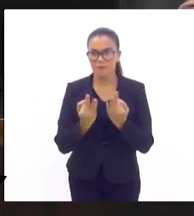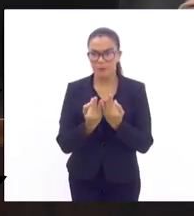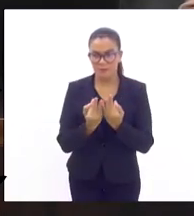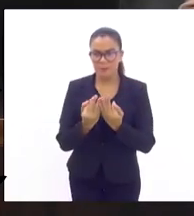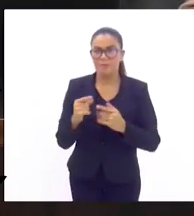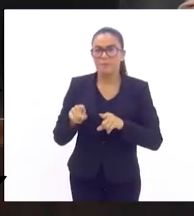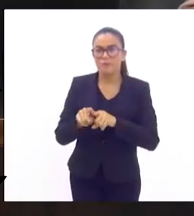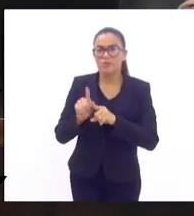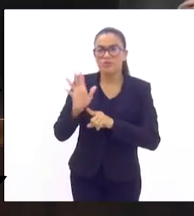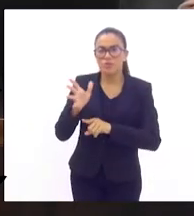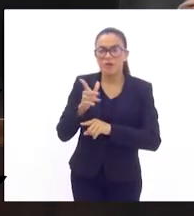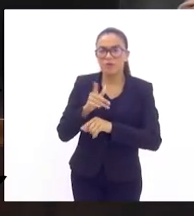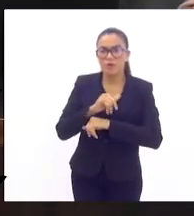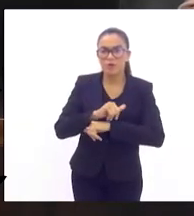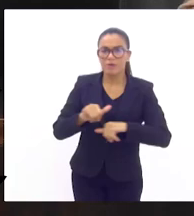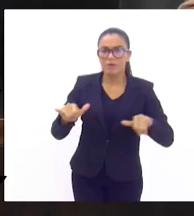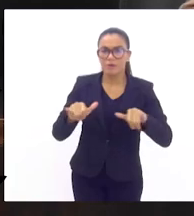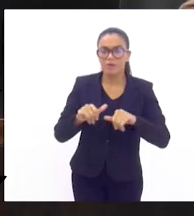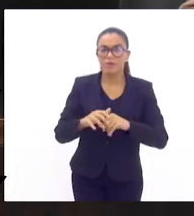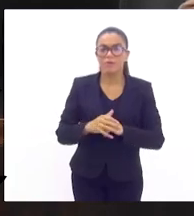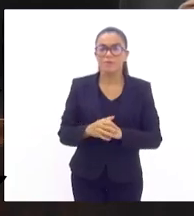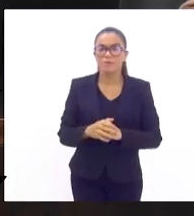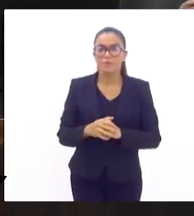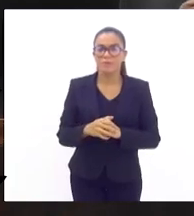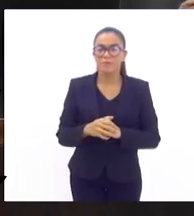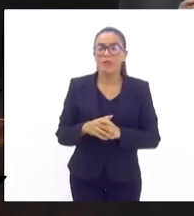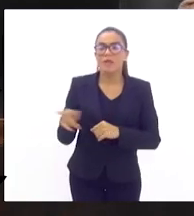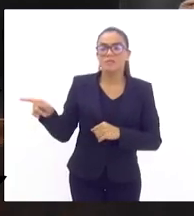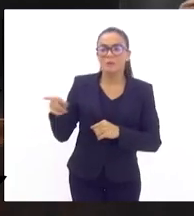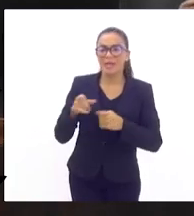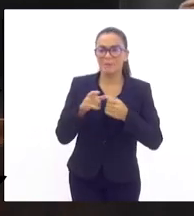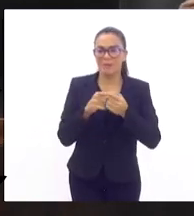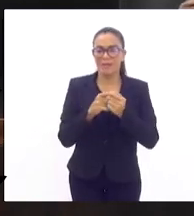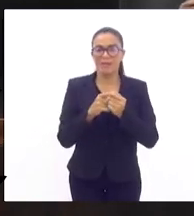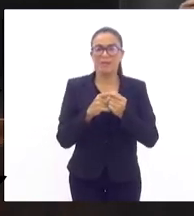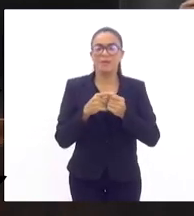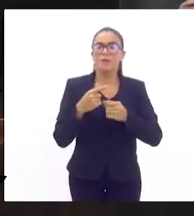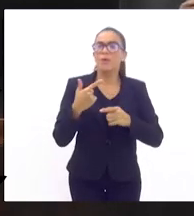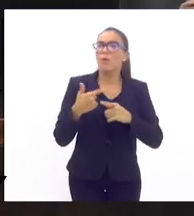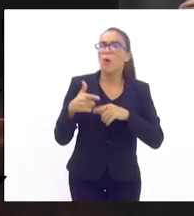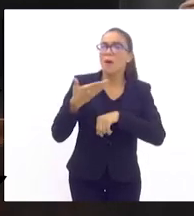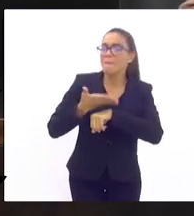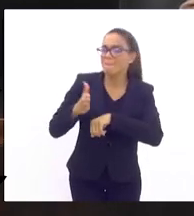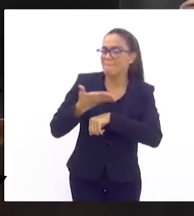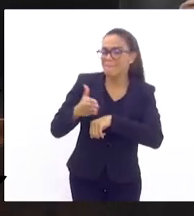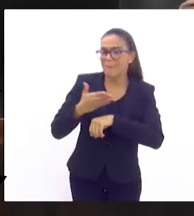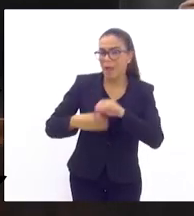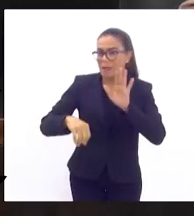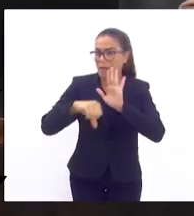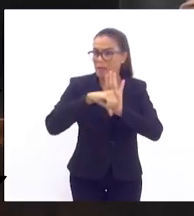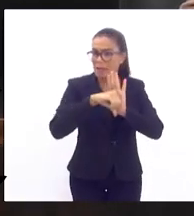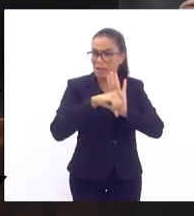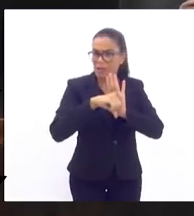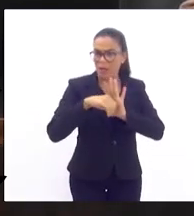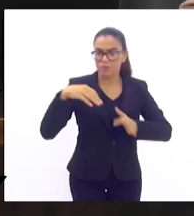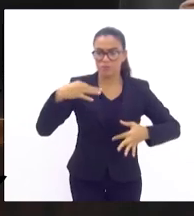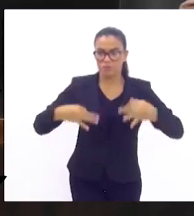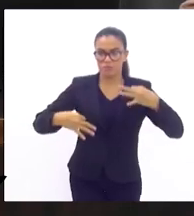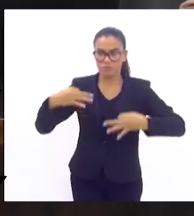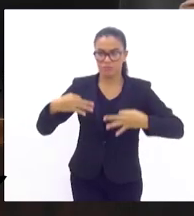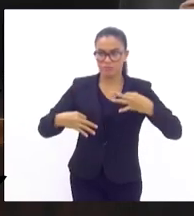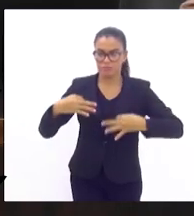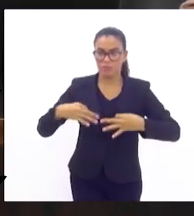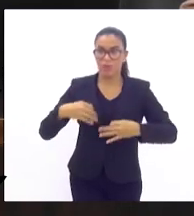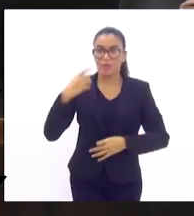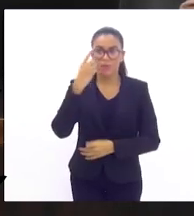foi declarado de forma contumaz uma prática ilegal pelos nossos tribunais.